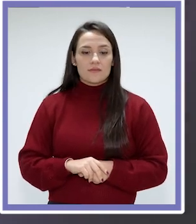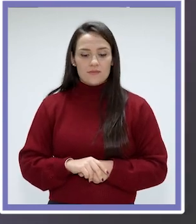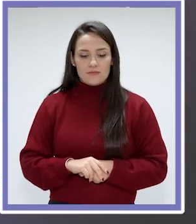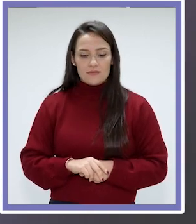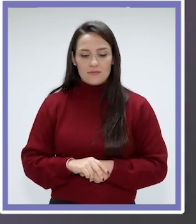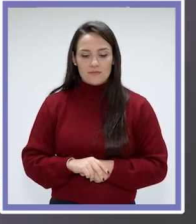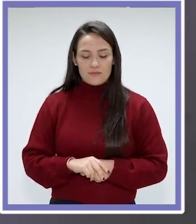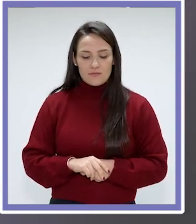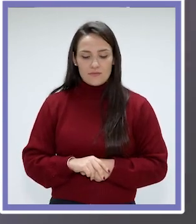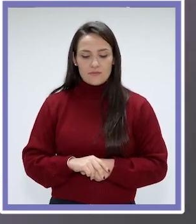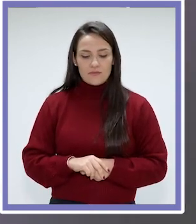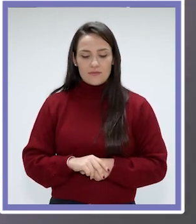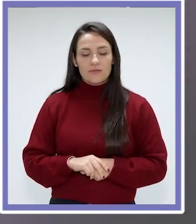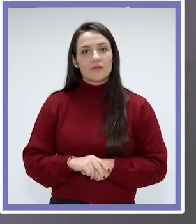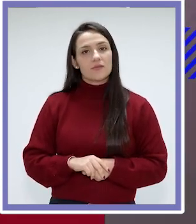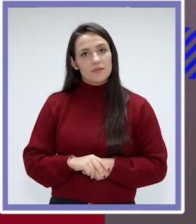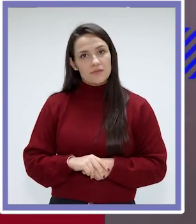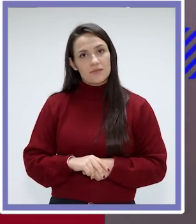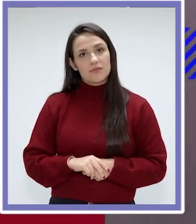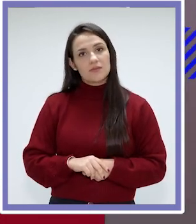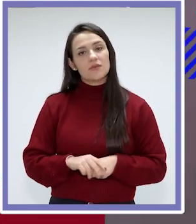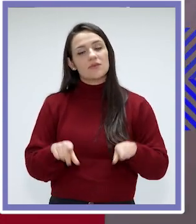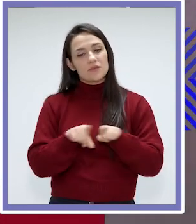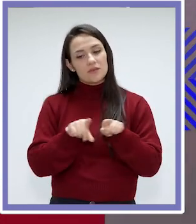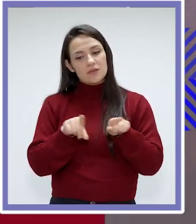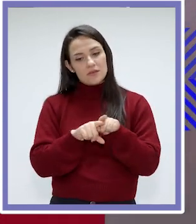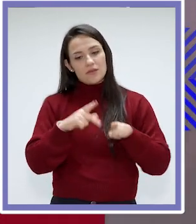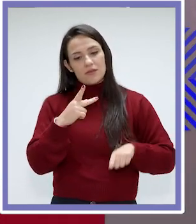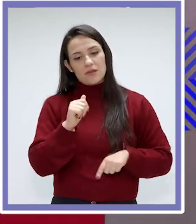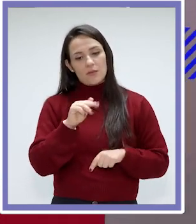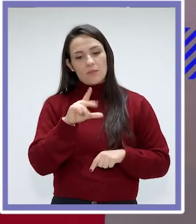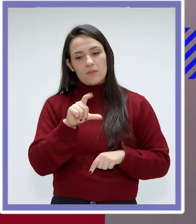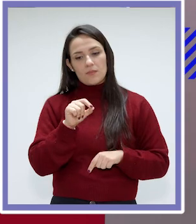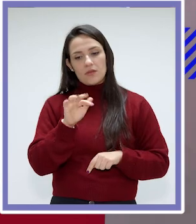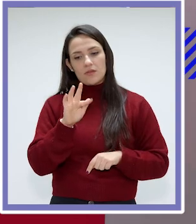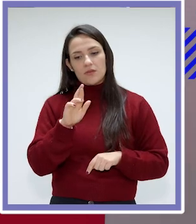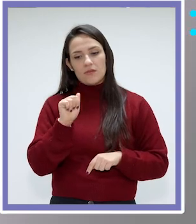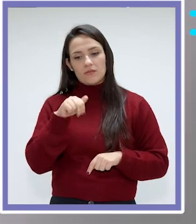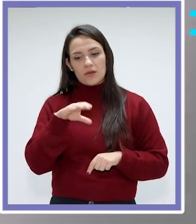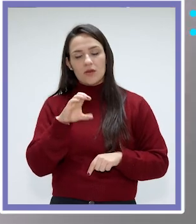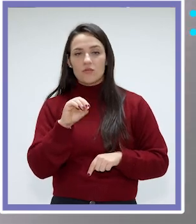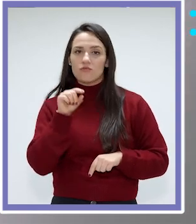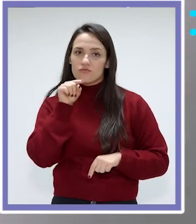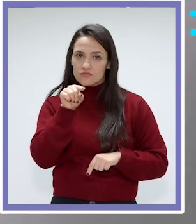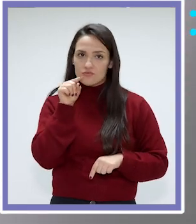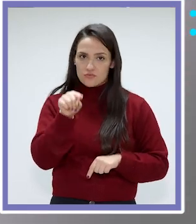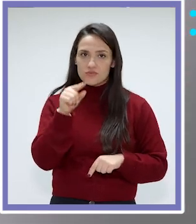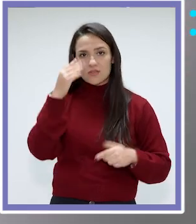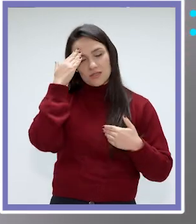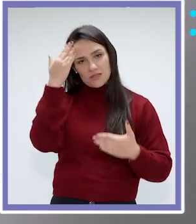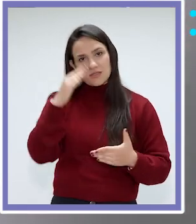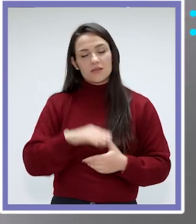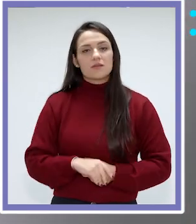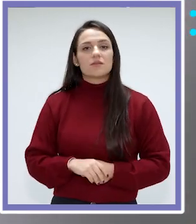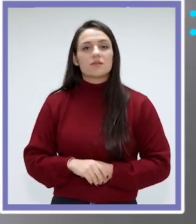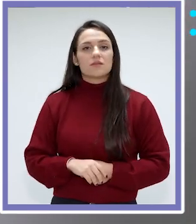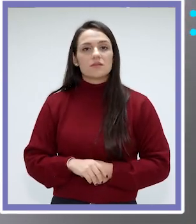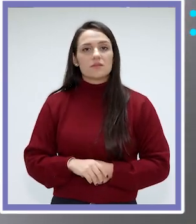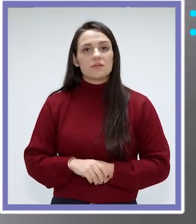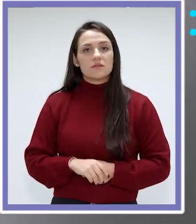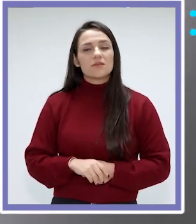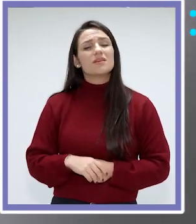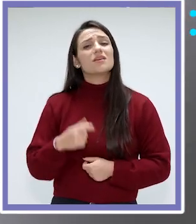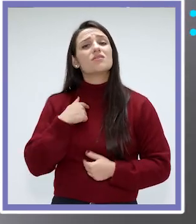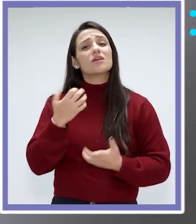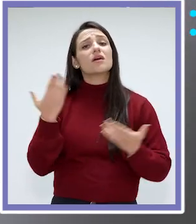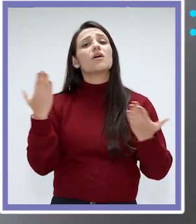Professor Rubem Franco Maciel, o senhor que é assessor também de Relações Internacionais lá da UEMS. Gostaria de agradecer e deixar